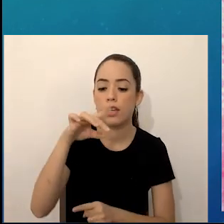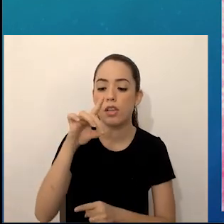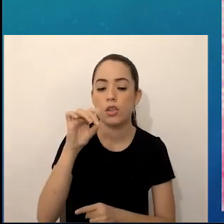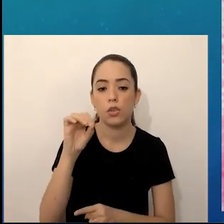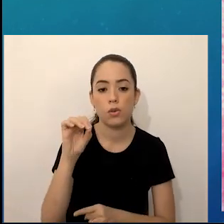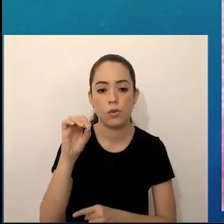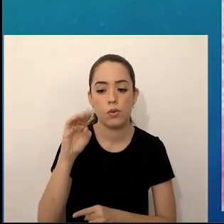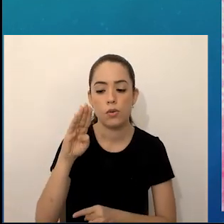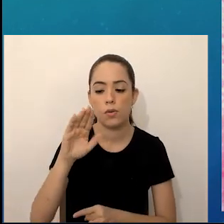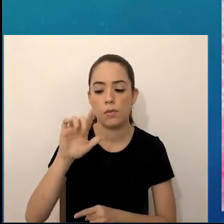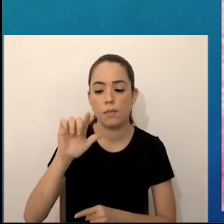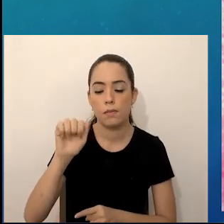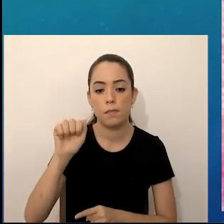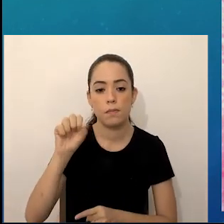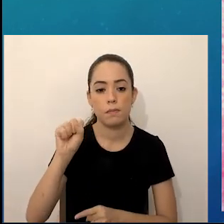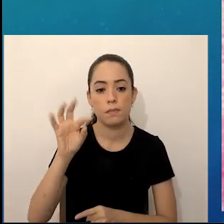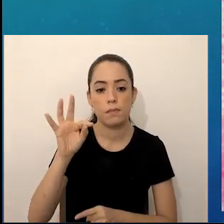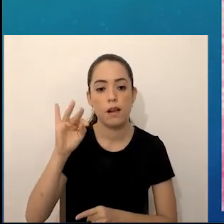são